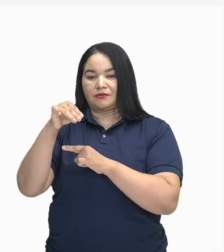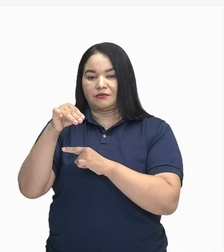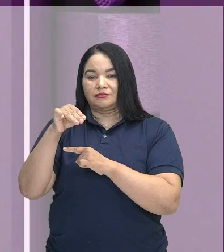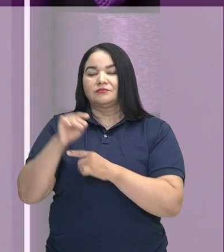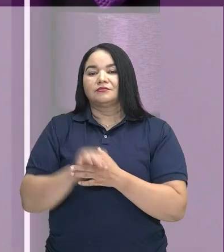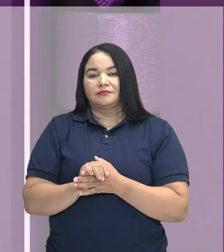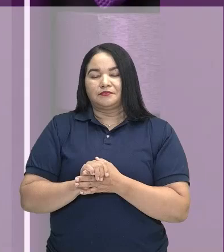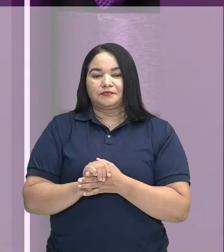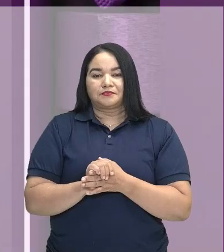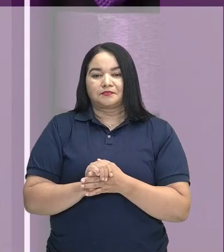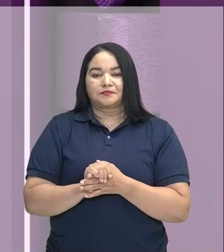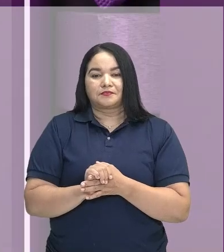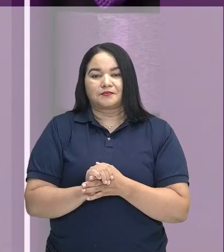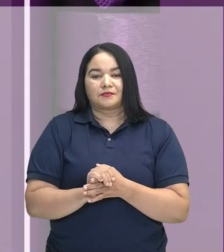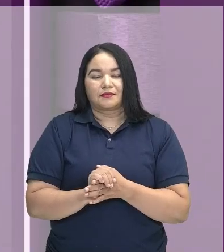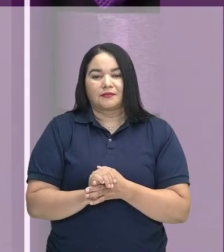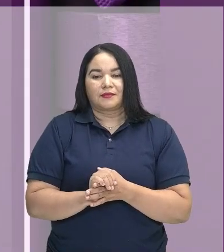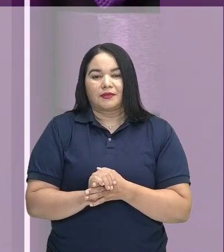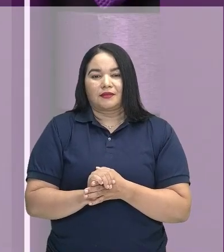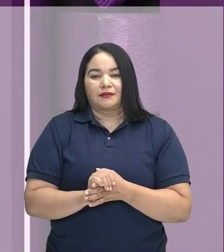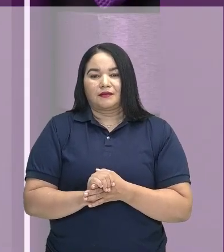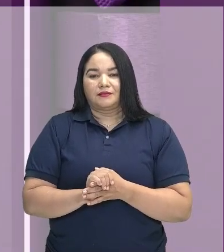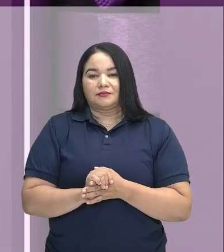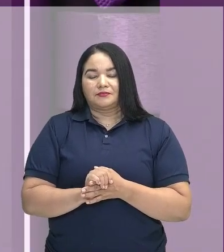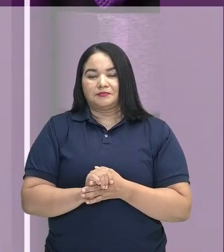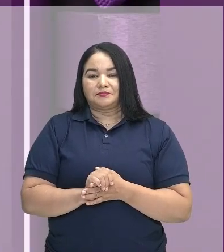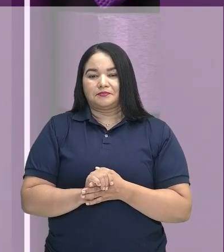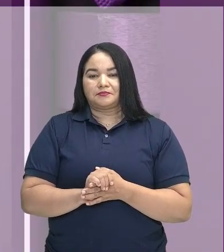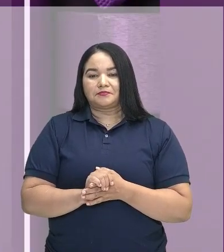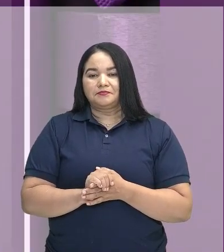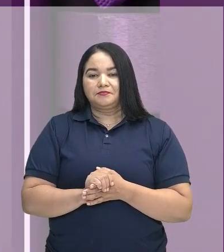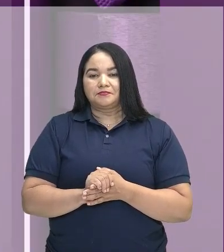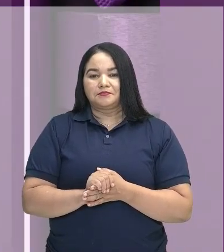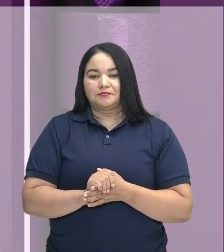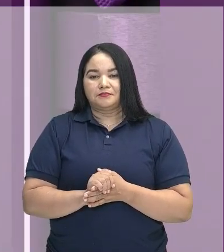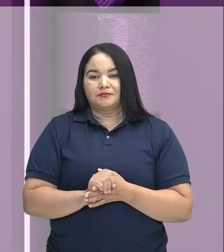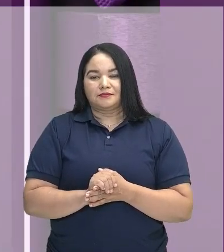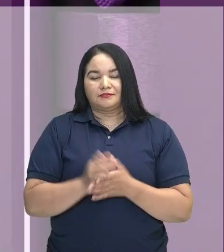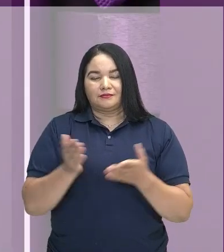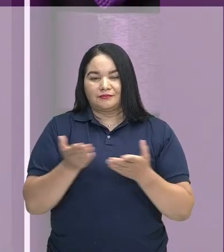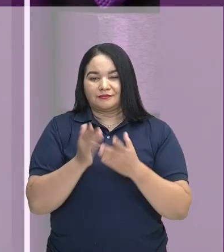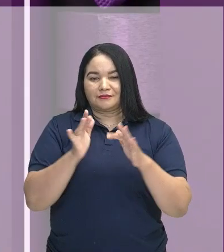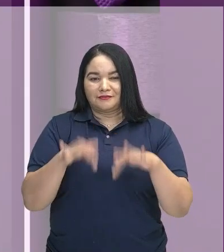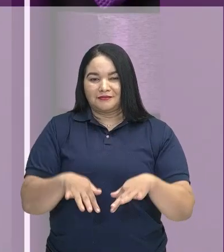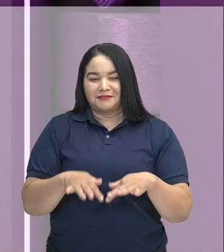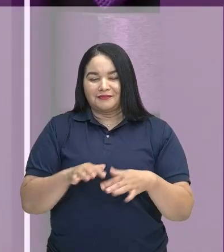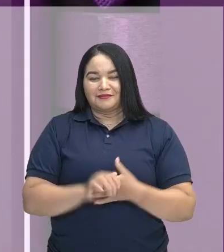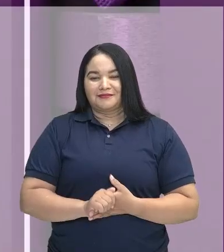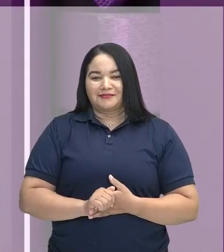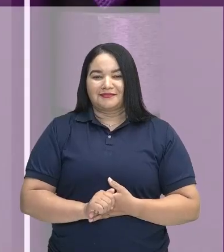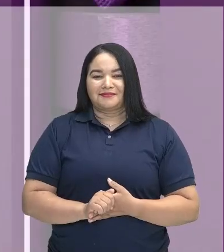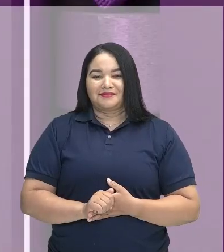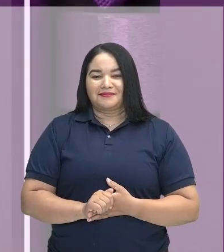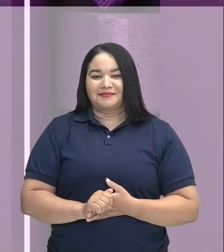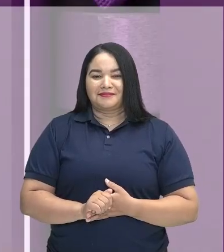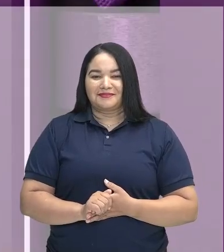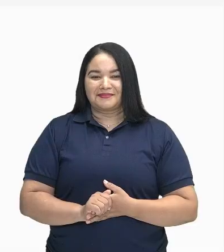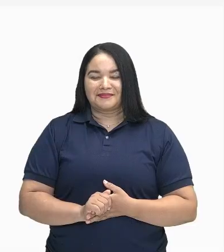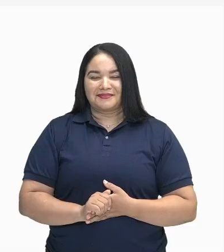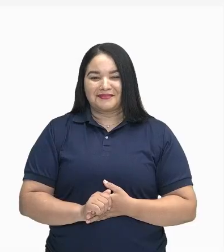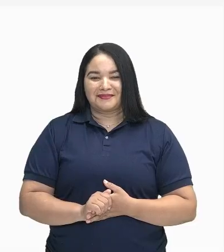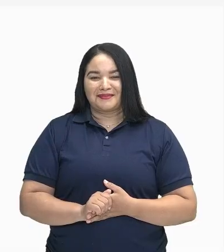bom? Bom, e ainda para finalizar a nossa aula, olha aqui uma questão também, um exemplo bem